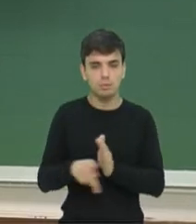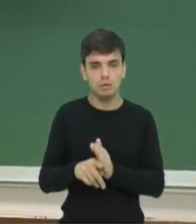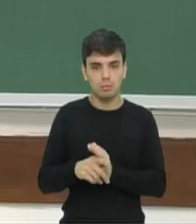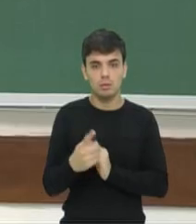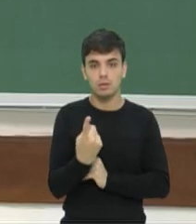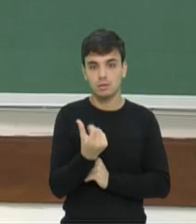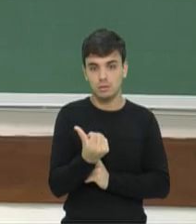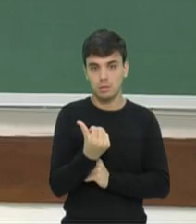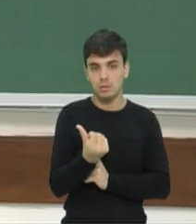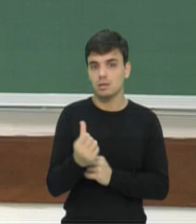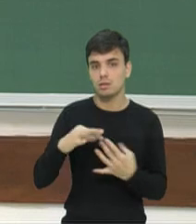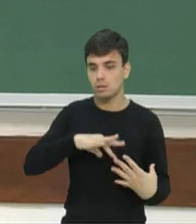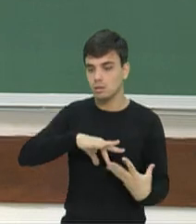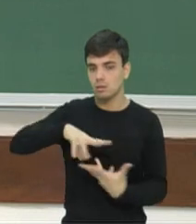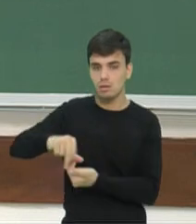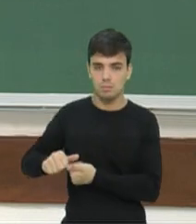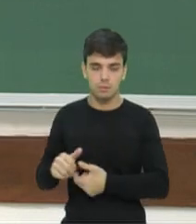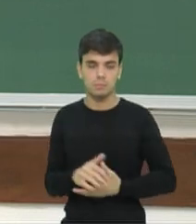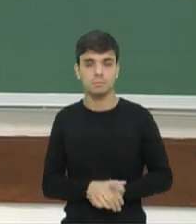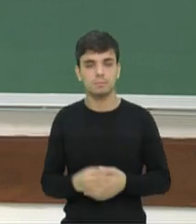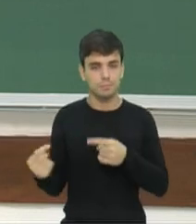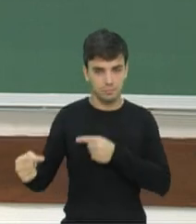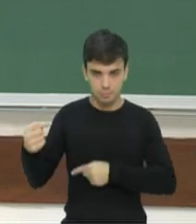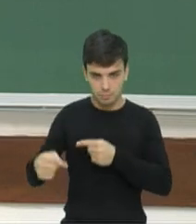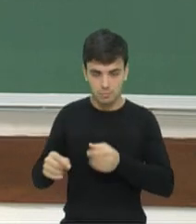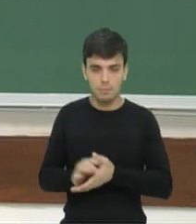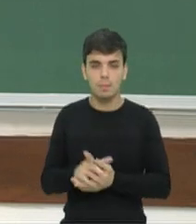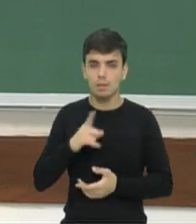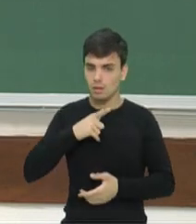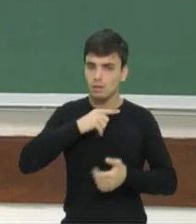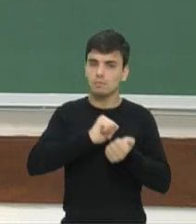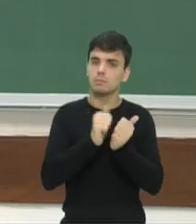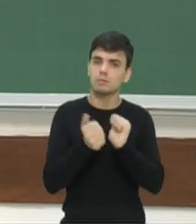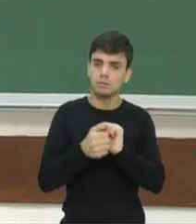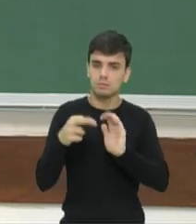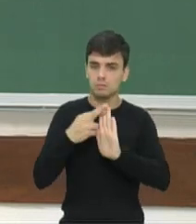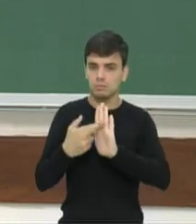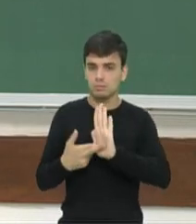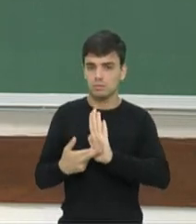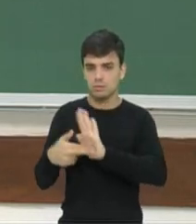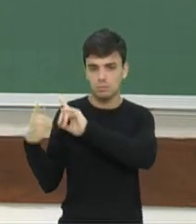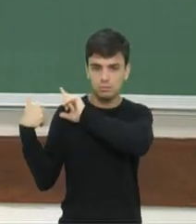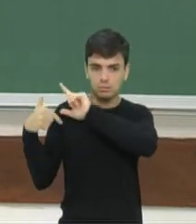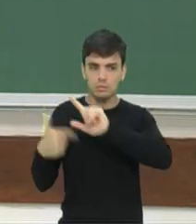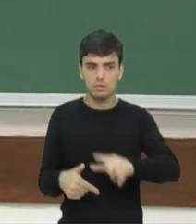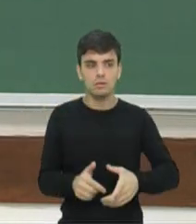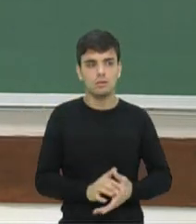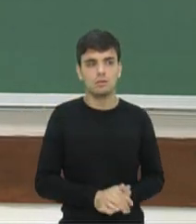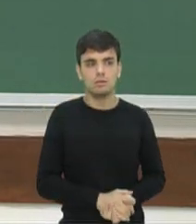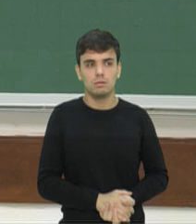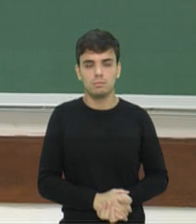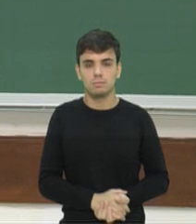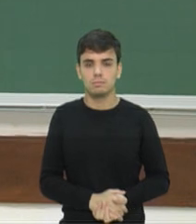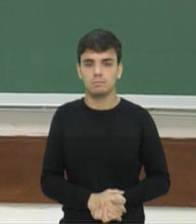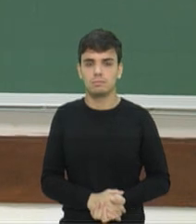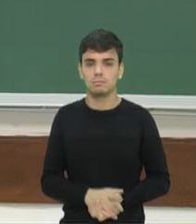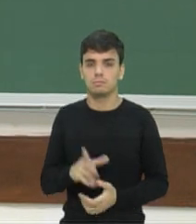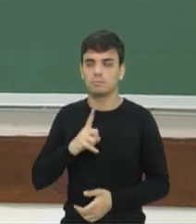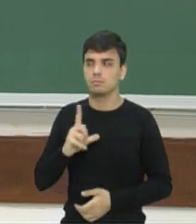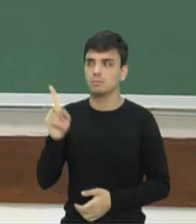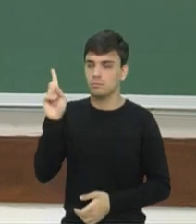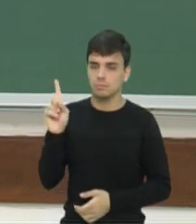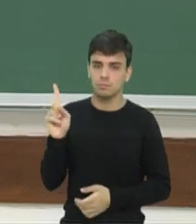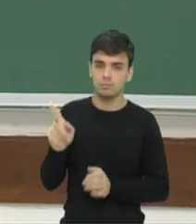Então, a parte esportiva, já houve, que houve aquelas adaptações nas regras do Karatê tradicional. Né? Então, que está retratada a parte esportiva